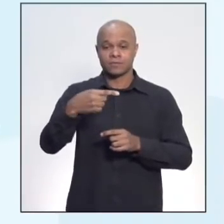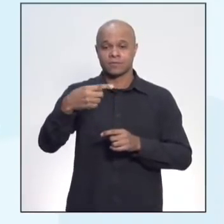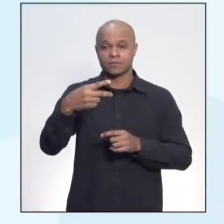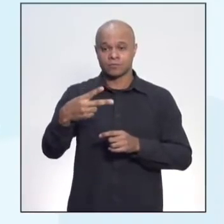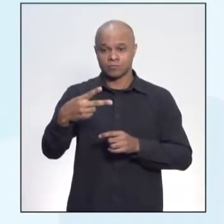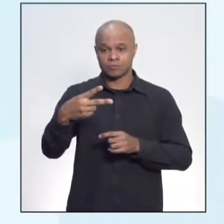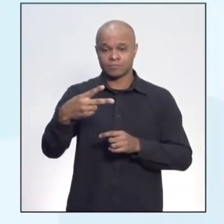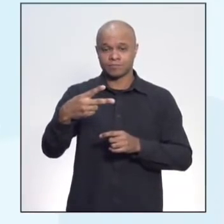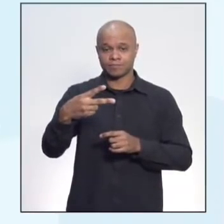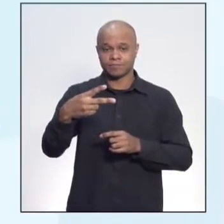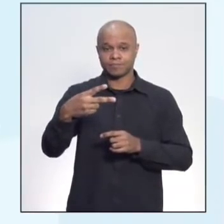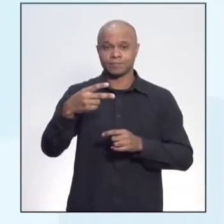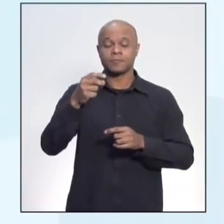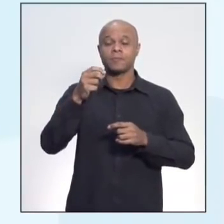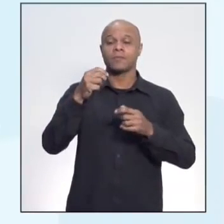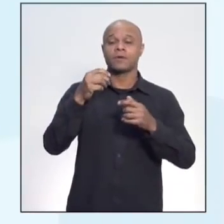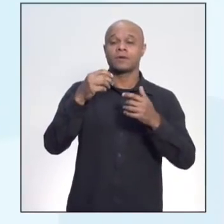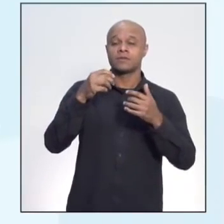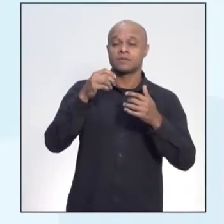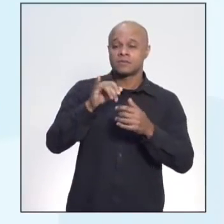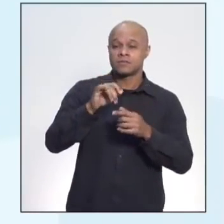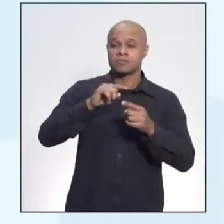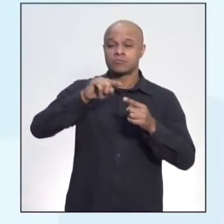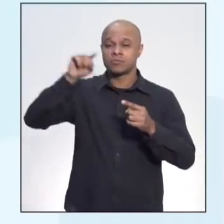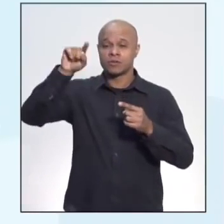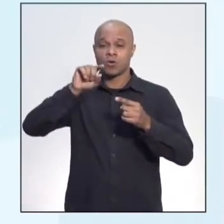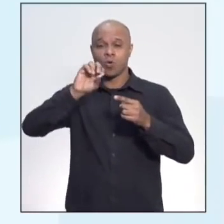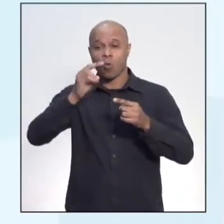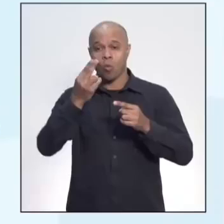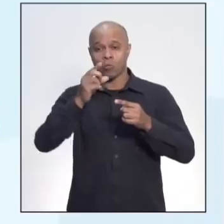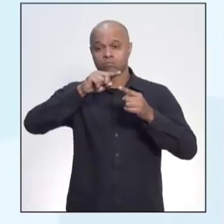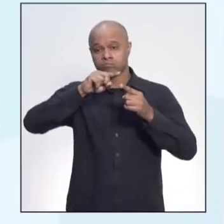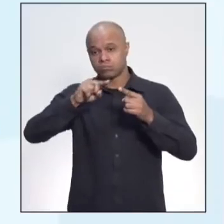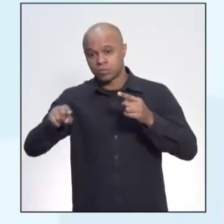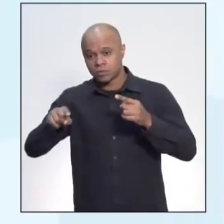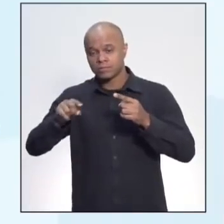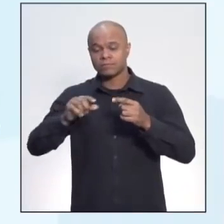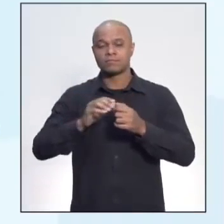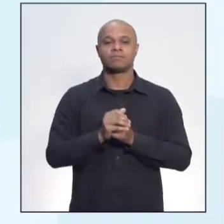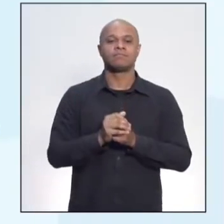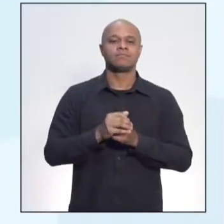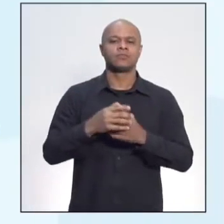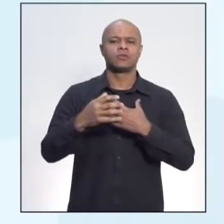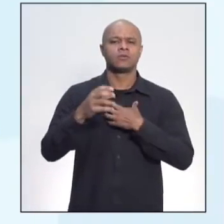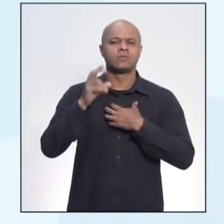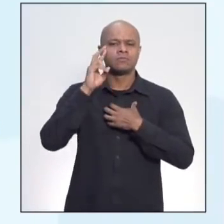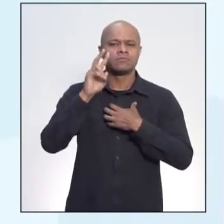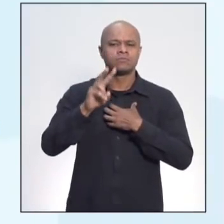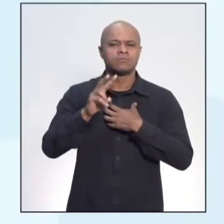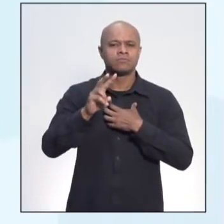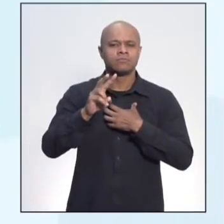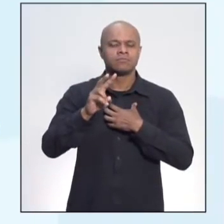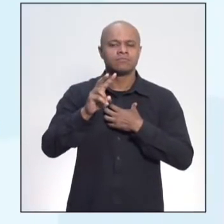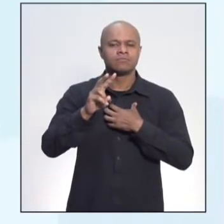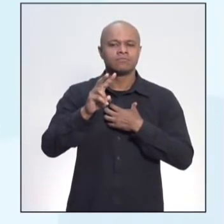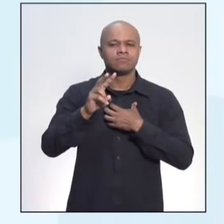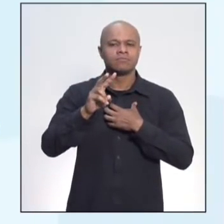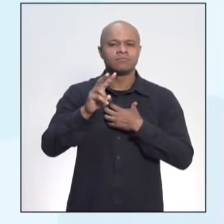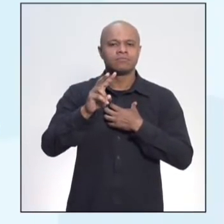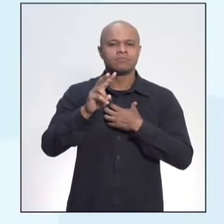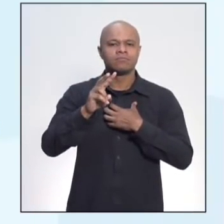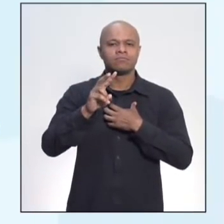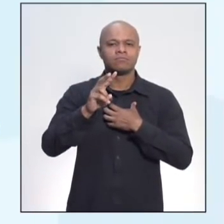poder saber se a função é crescente ou decrescente, observando a fórmula, a função em si, a gente vai olhar o valor do